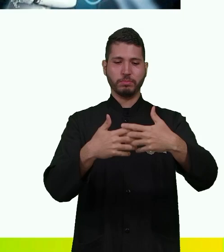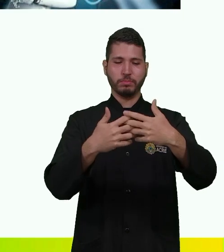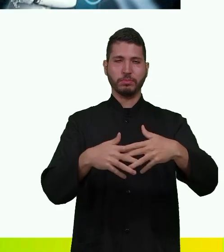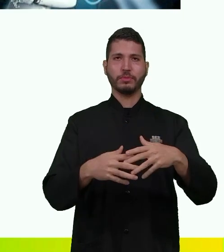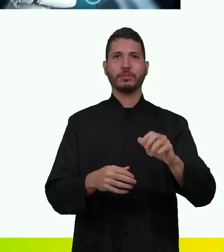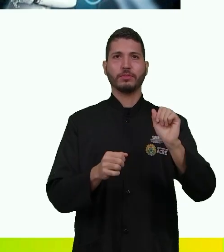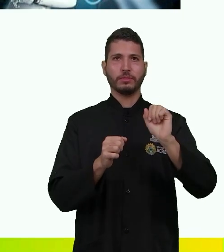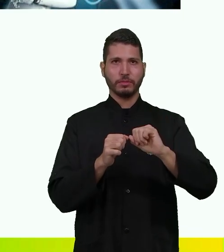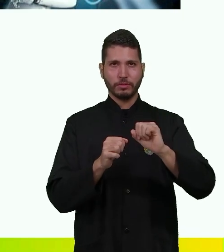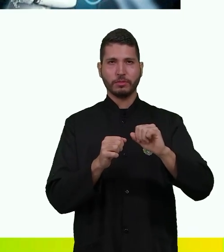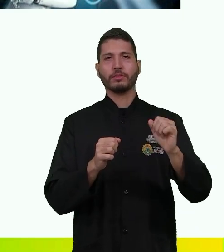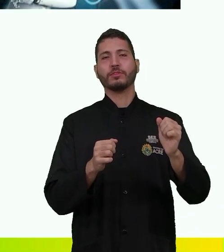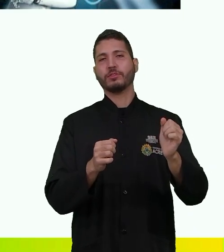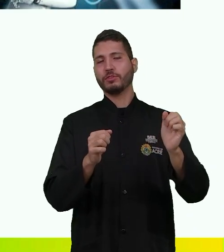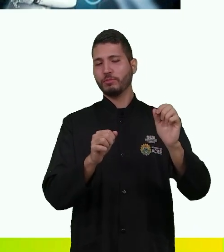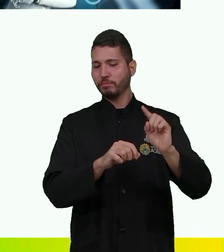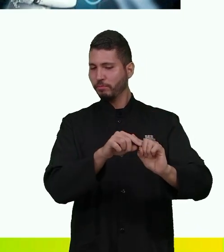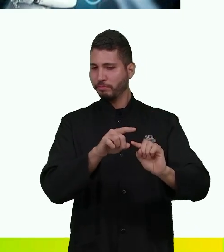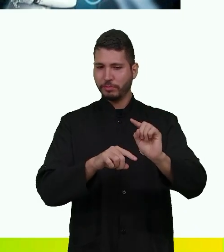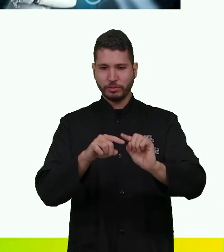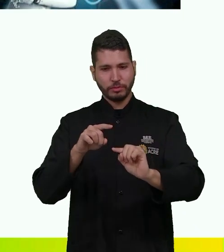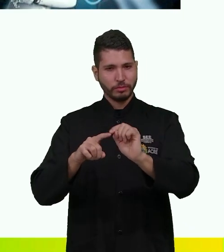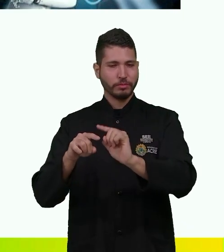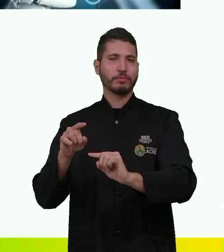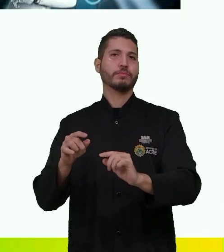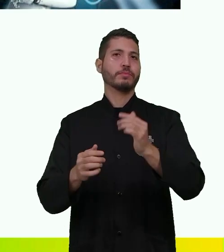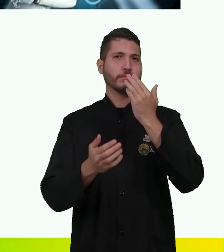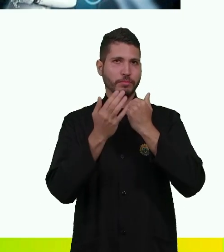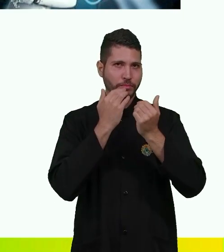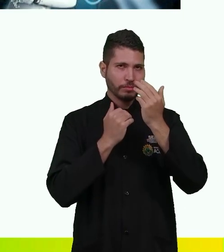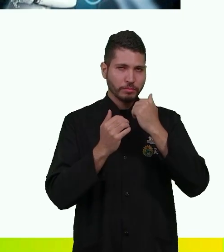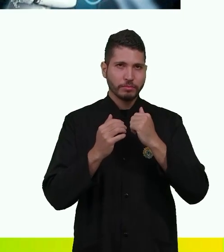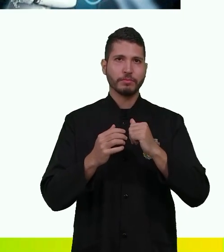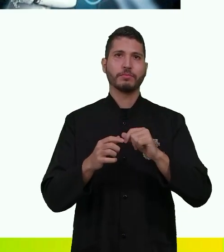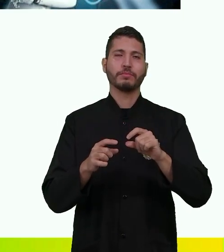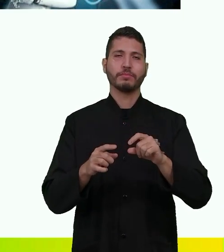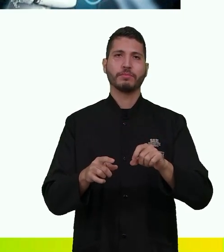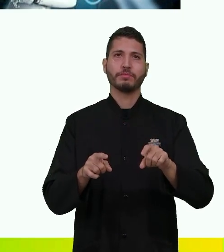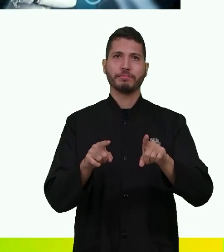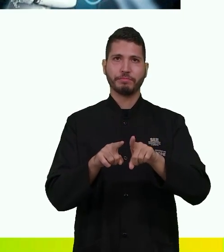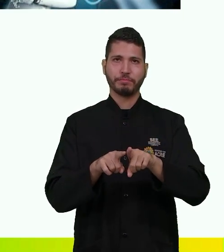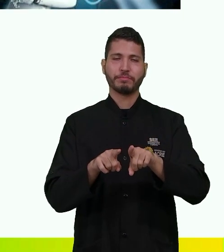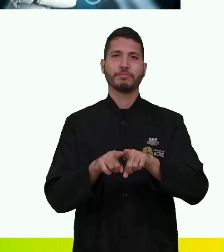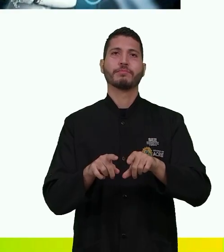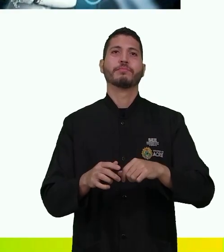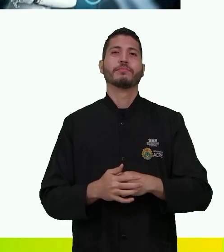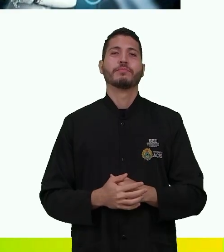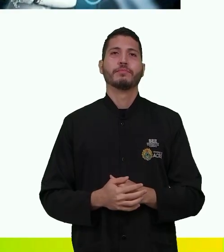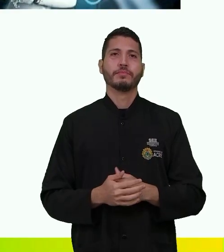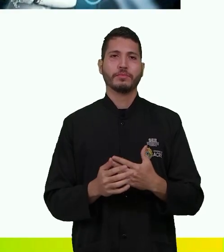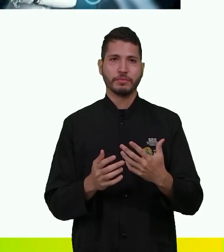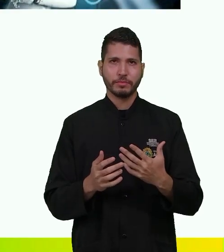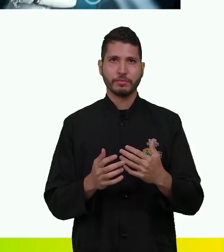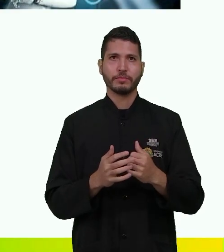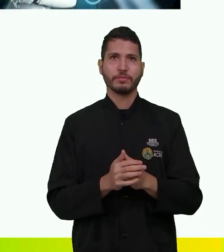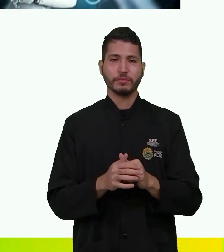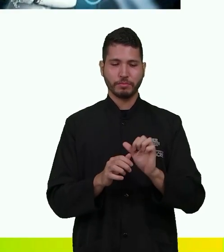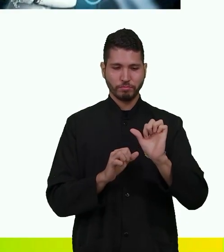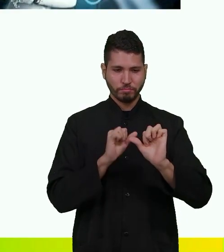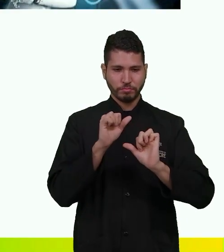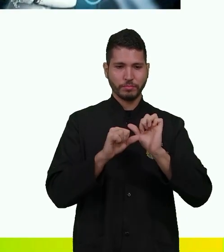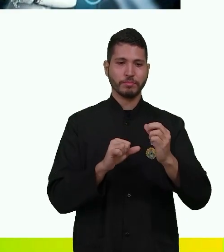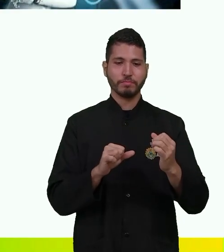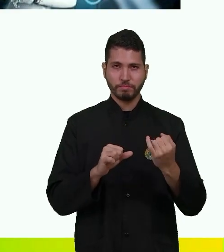coisas, objetos, equipamentos e alimentos também. Então a Revolução Industrial foi essa mudança significativa que iniciou